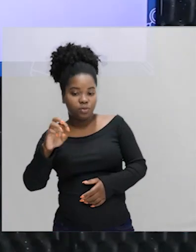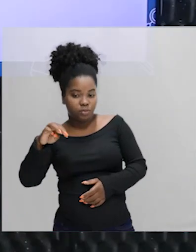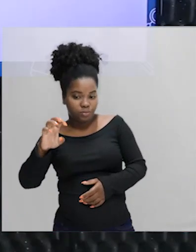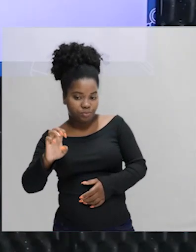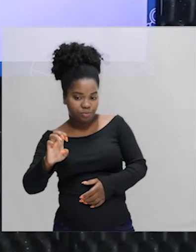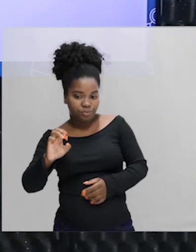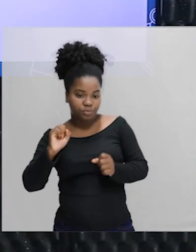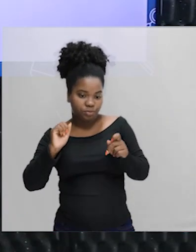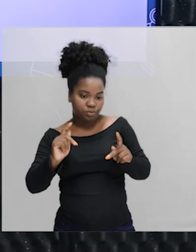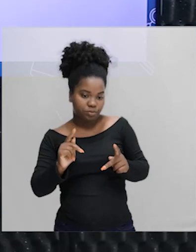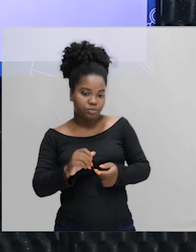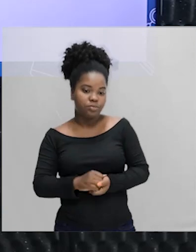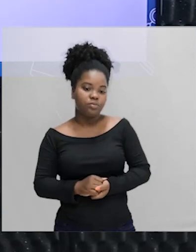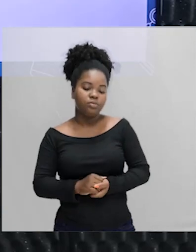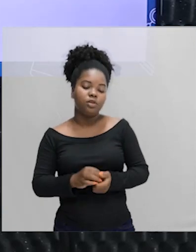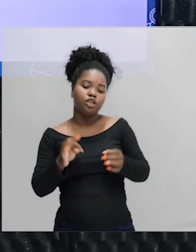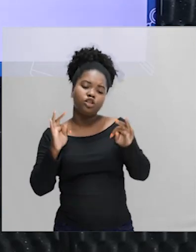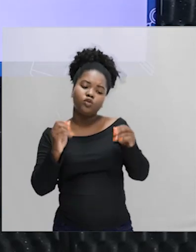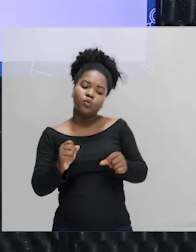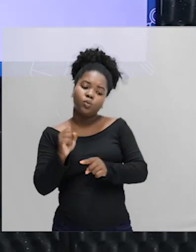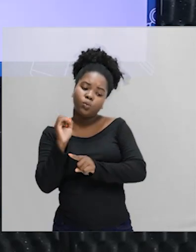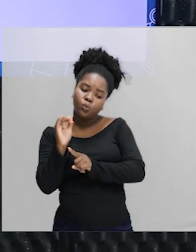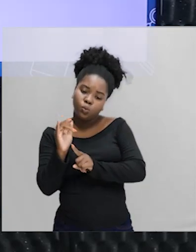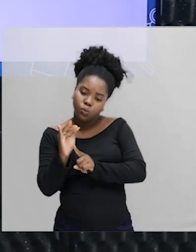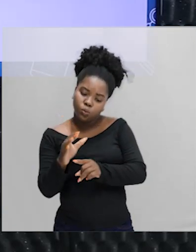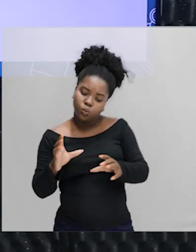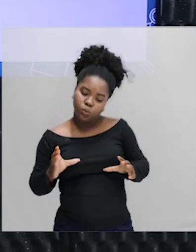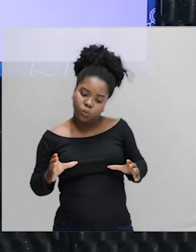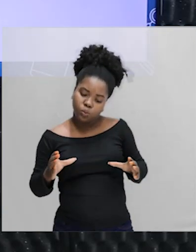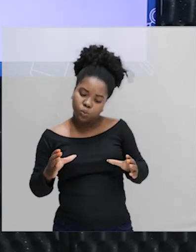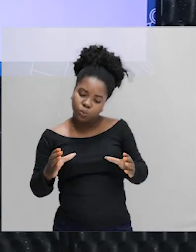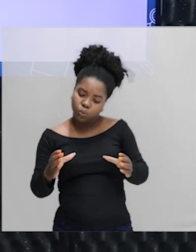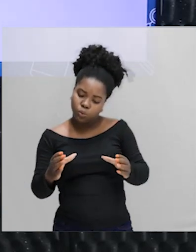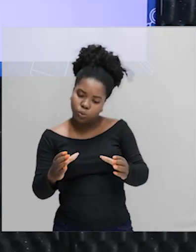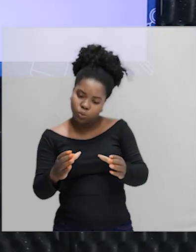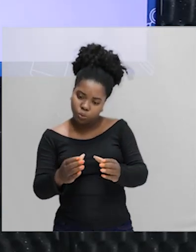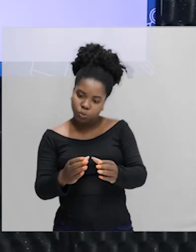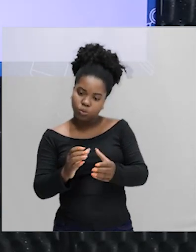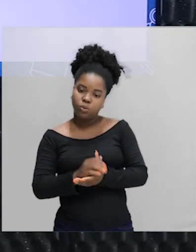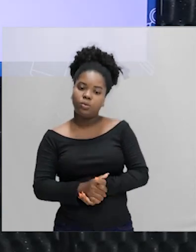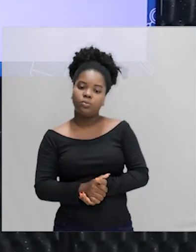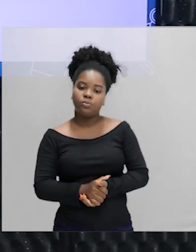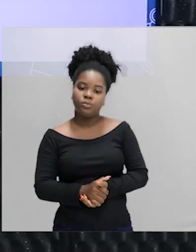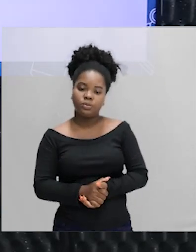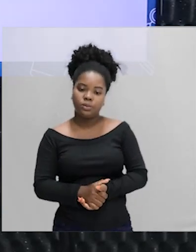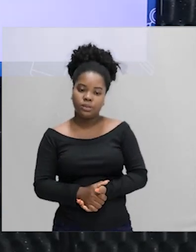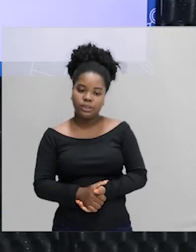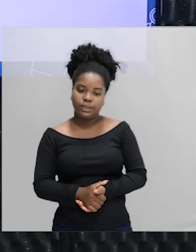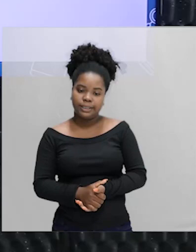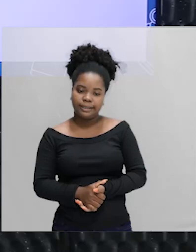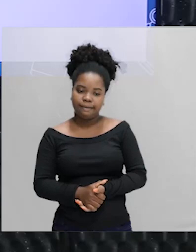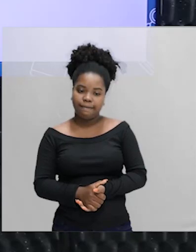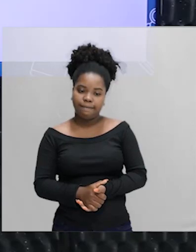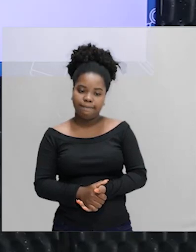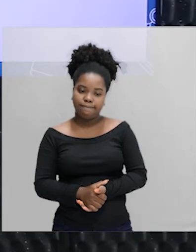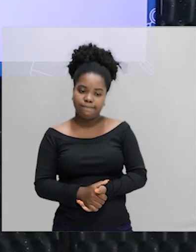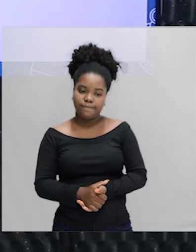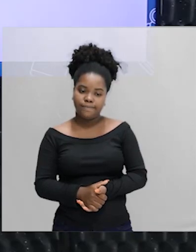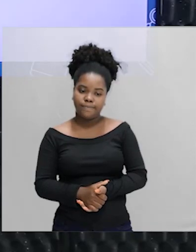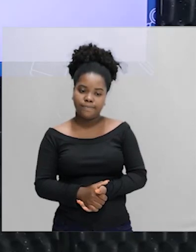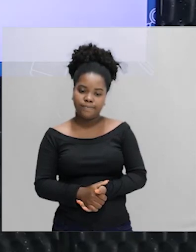ok? Então todo esse gás fica ali aglomerado com uma força gravitacional muito grande, né, que mantém todo esse gás ali naquele sistema.